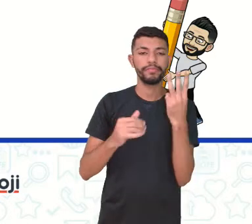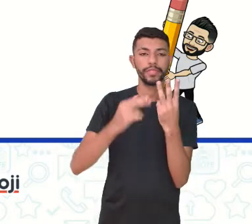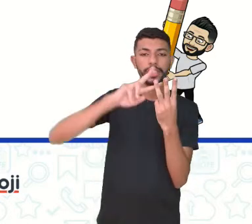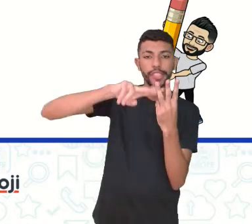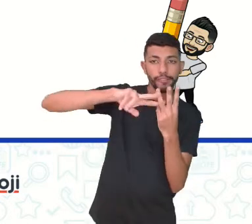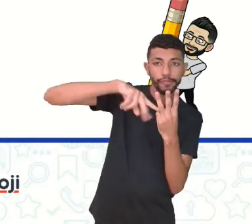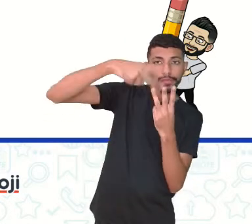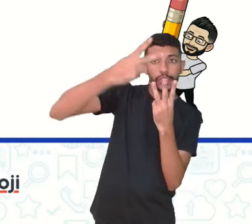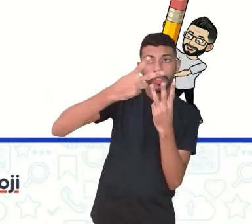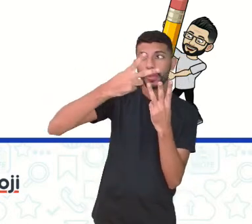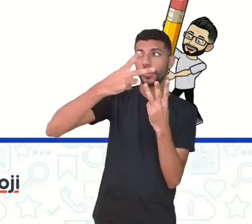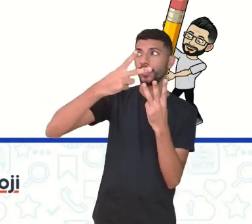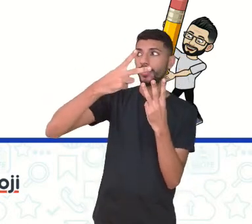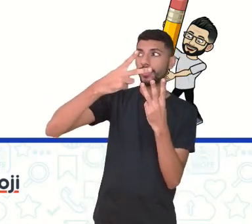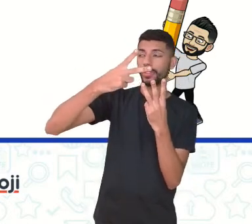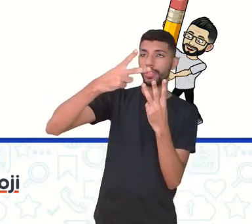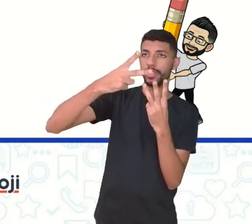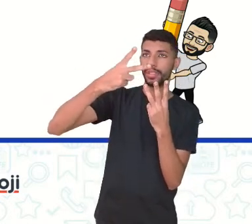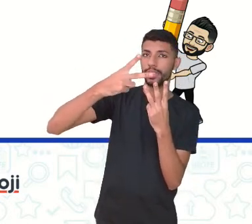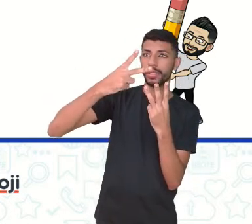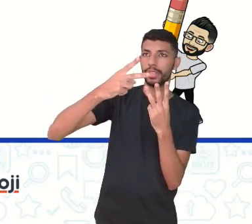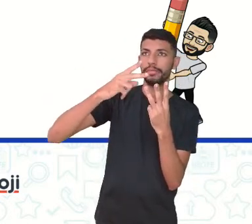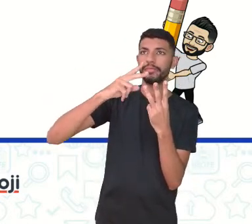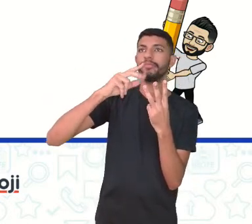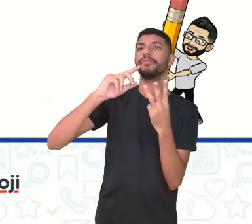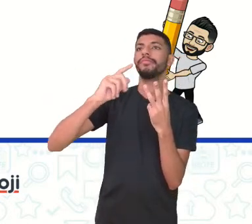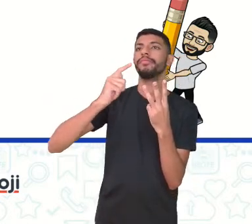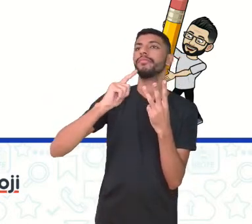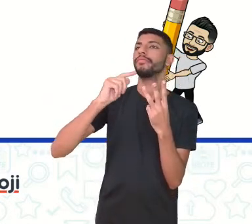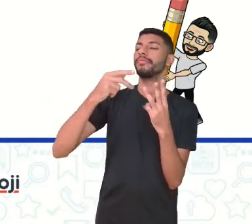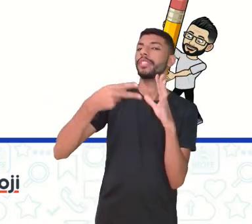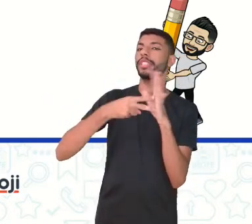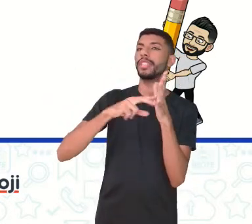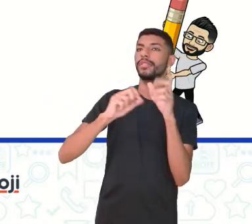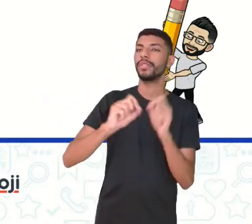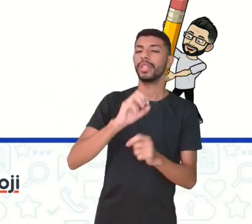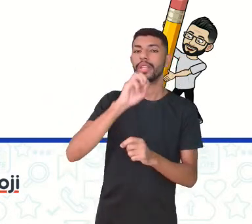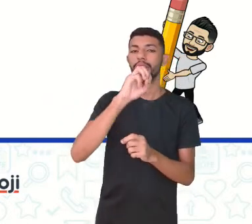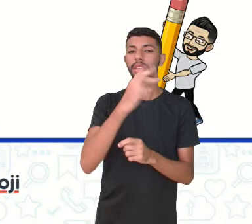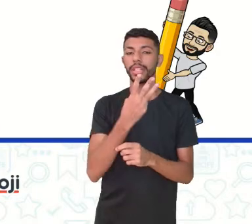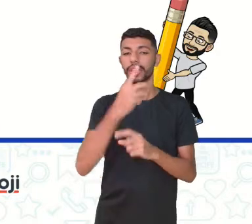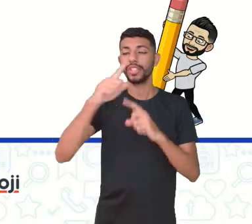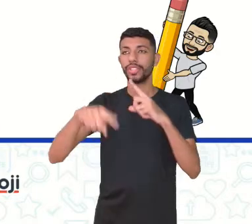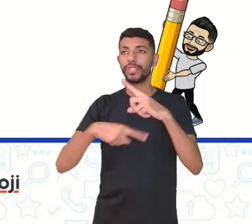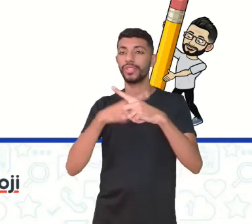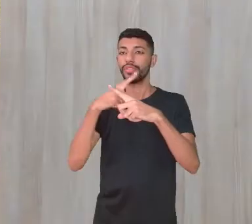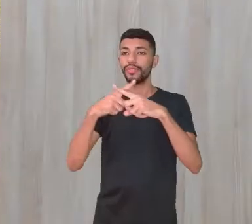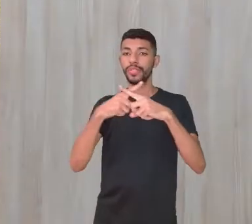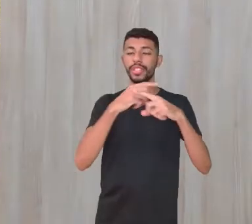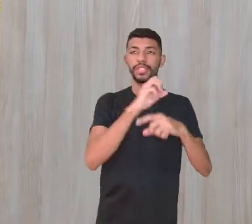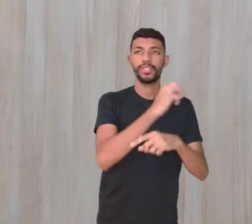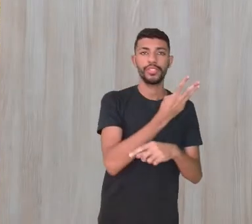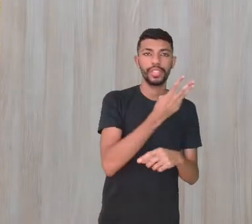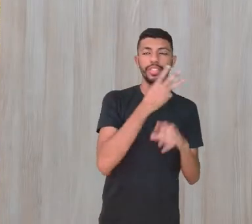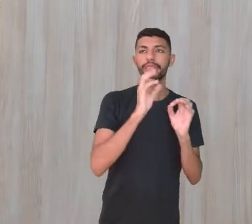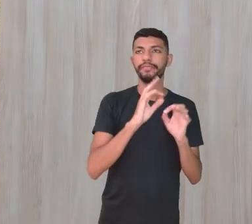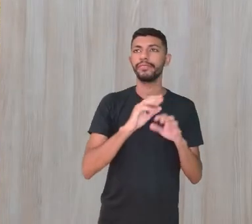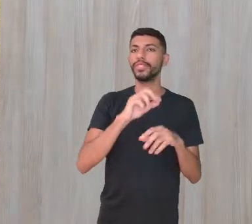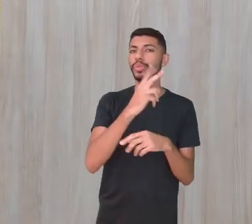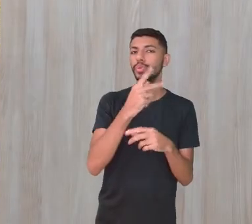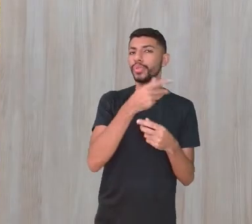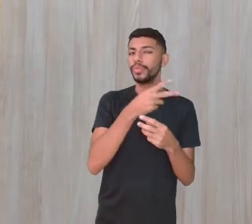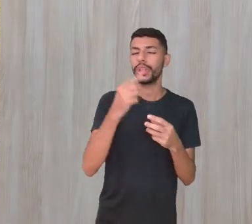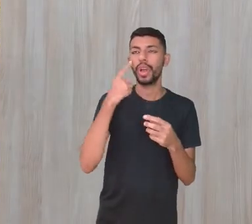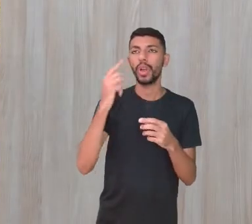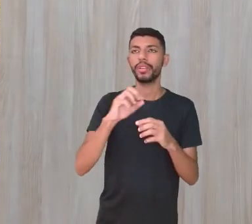ali no expoente, né? Eu tenho 3 elevado ao quadrado. Eu vou repetir o 3 duas vezes, certo? Então,